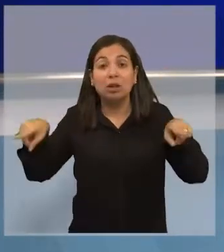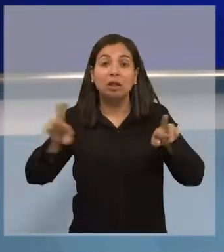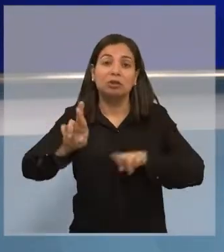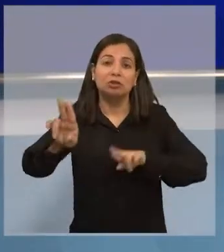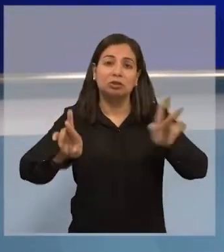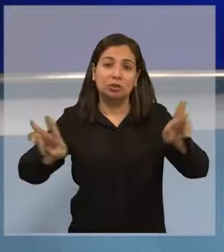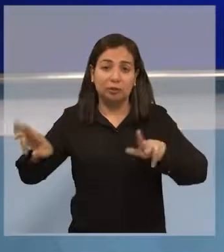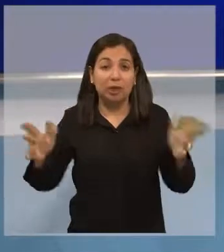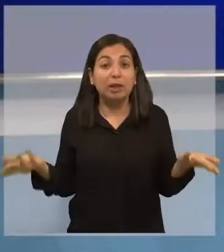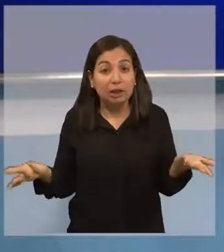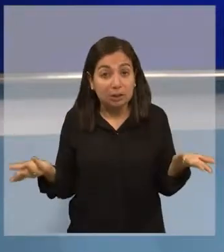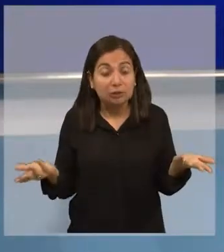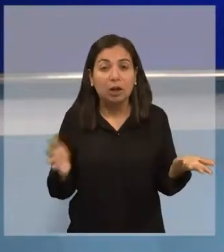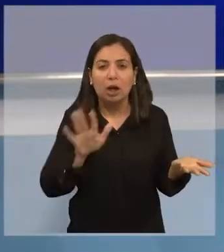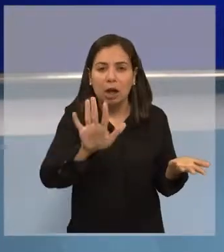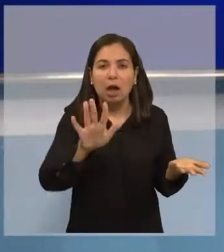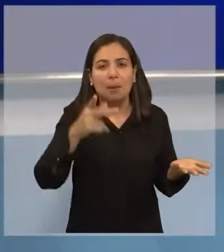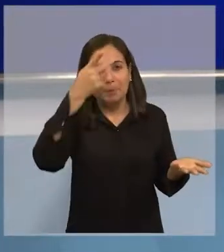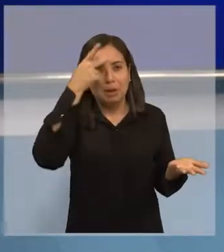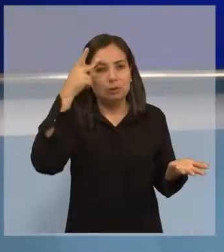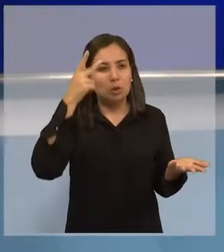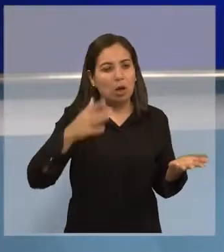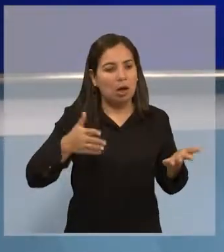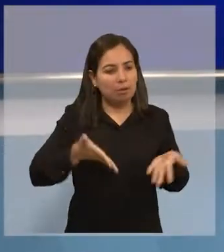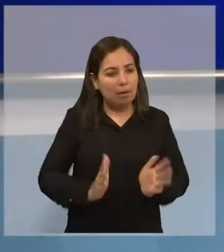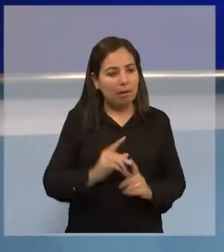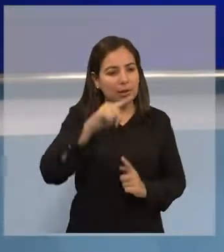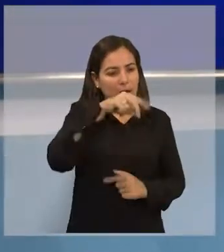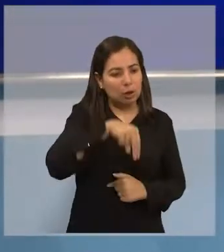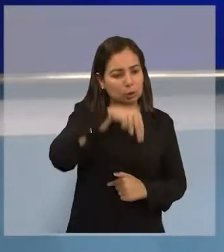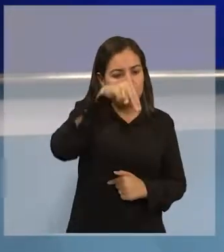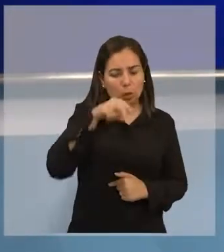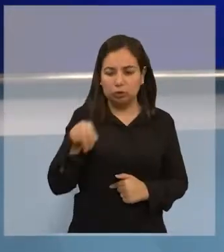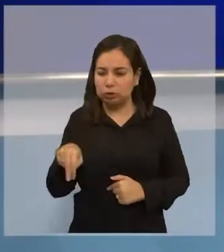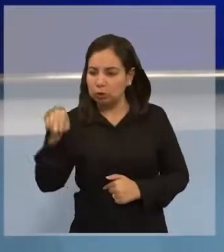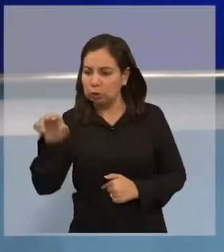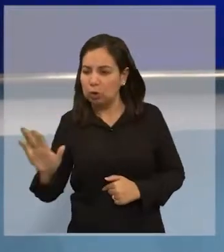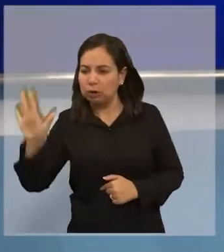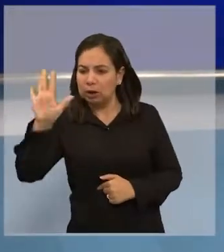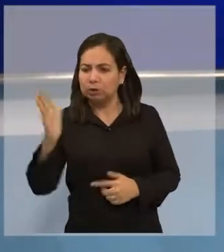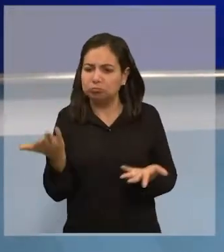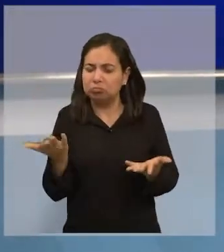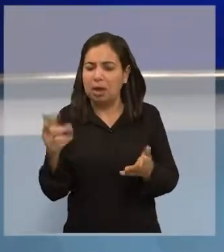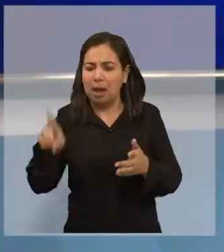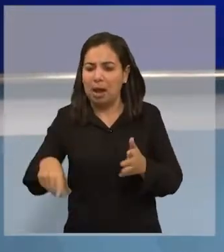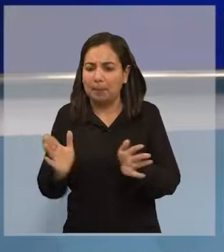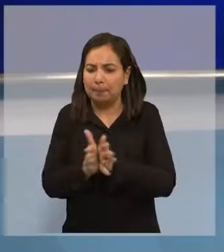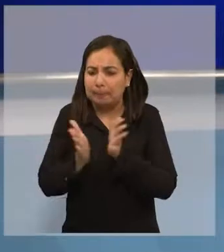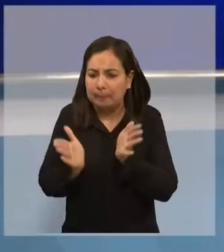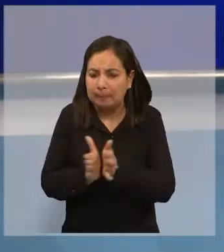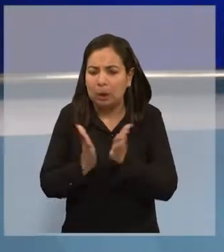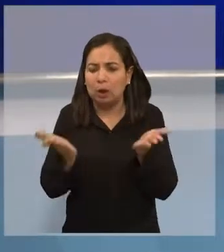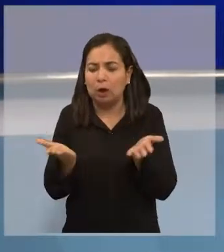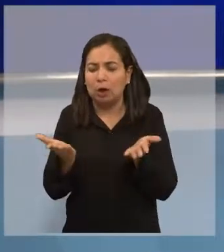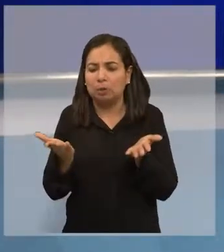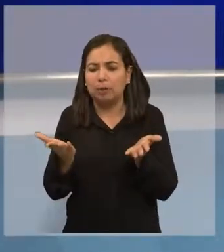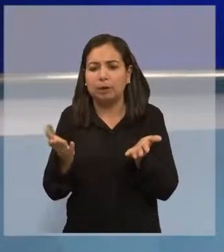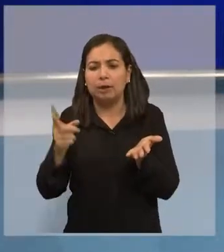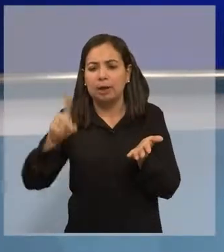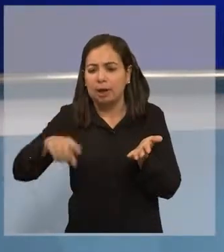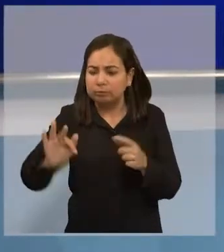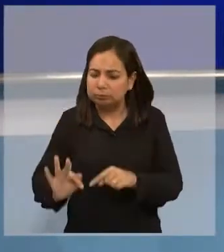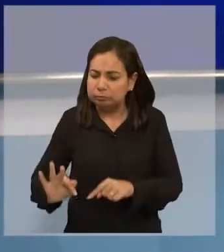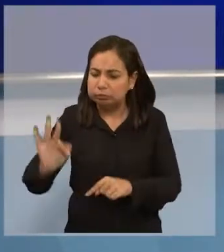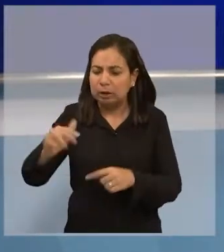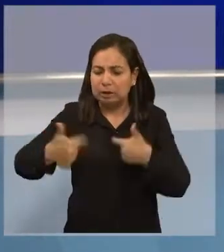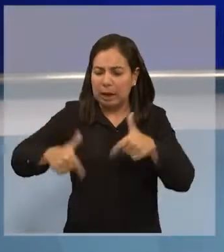que nasce, por exemplo, no Nordeste ou no Norte do país, de pais analfabetos, muito pobres, uma jornada de trabalho desde a